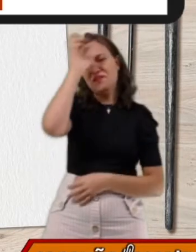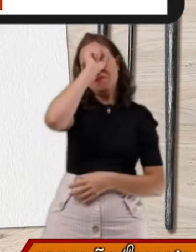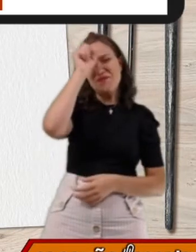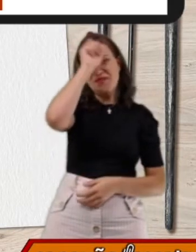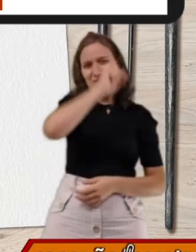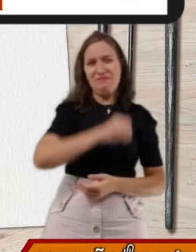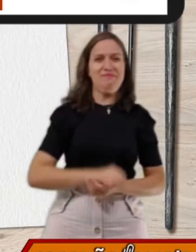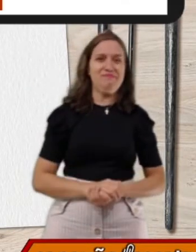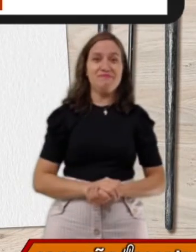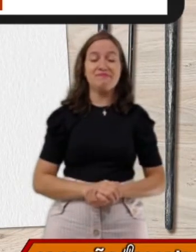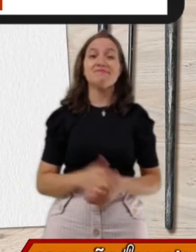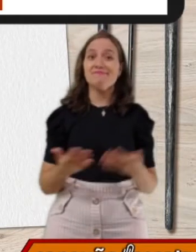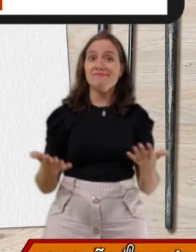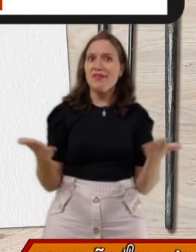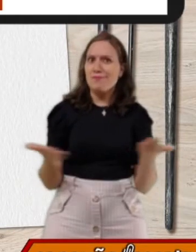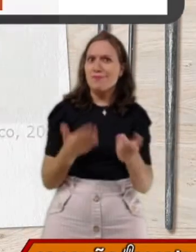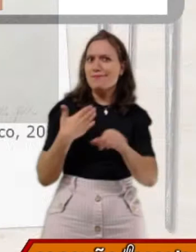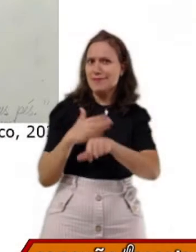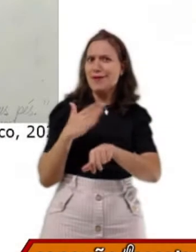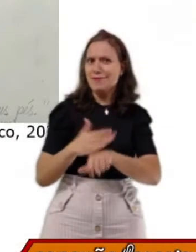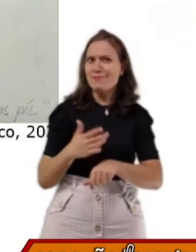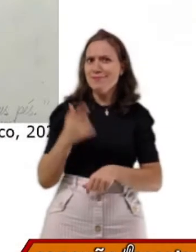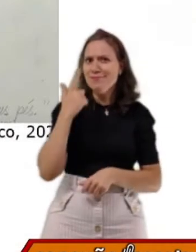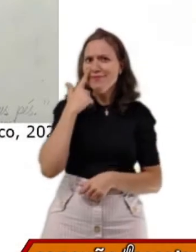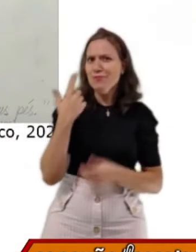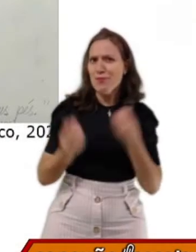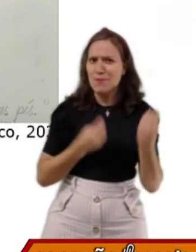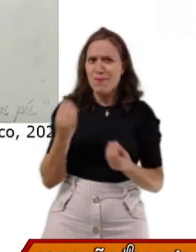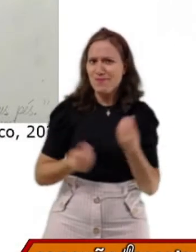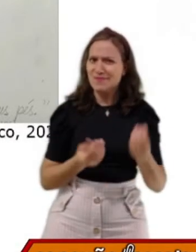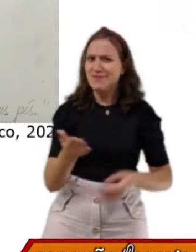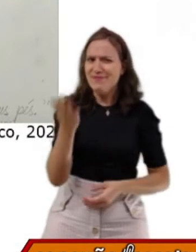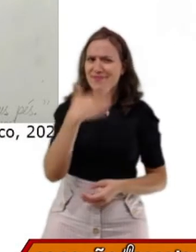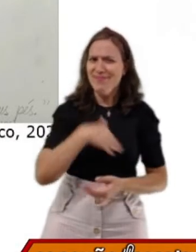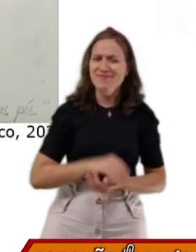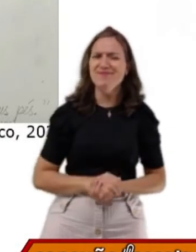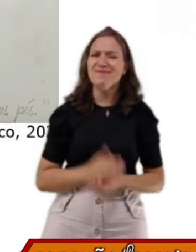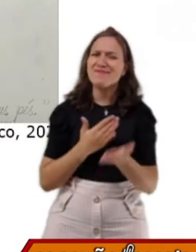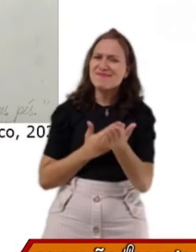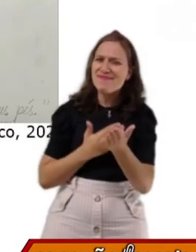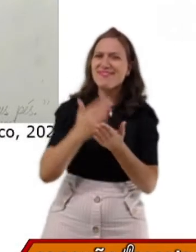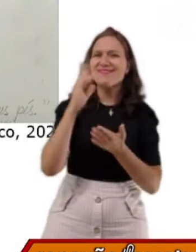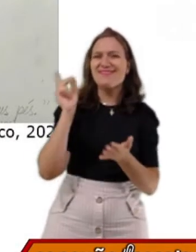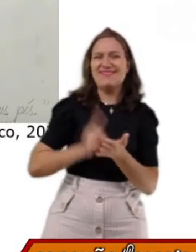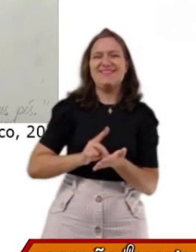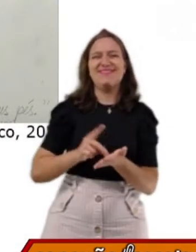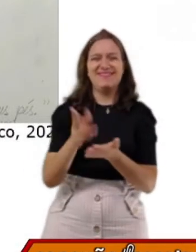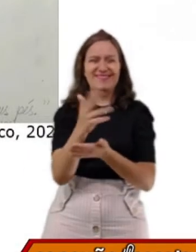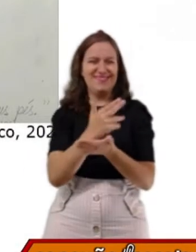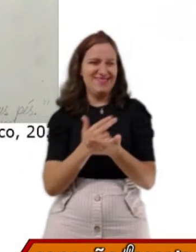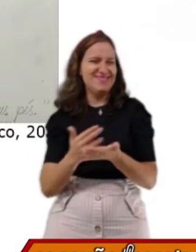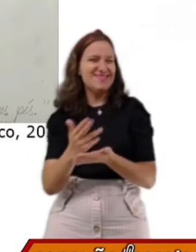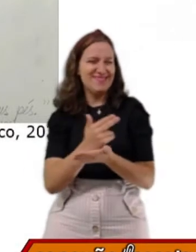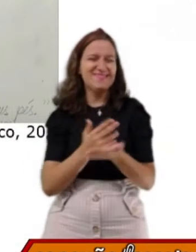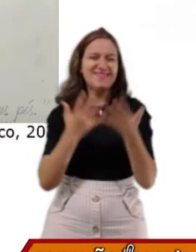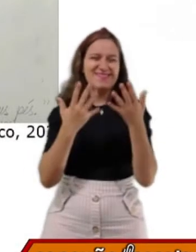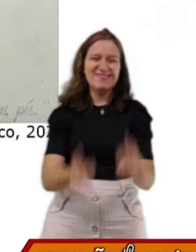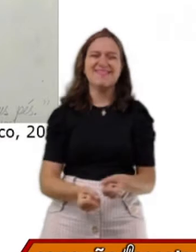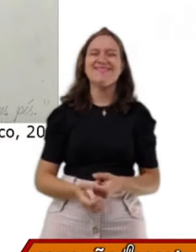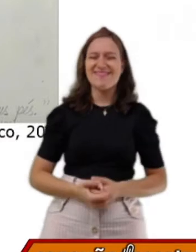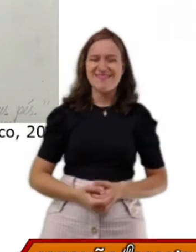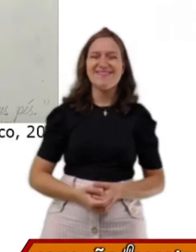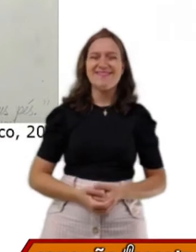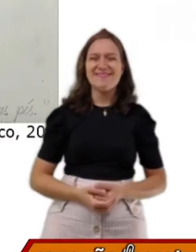aprender e aí a gente vão para a prática Vamos com a mão na massa Vamo começar a desenhar Então vamos